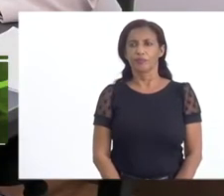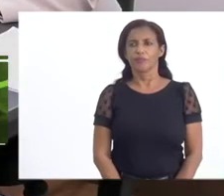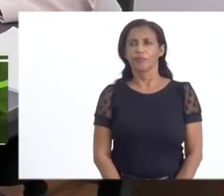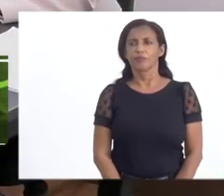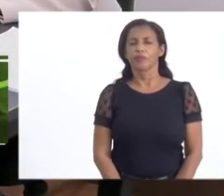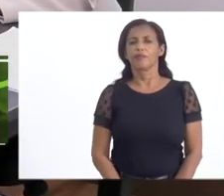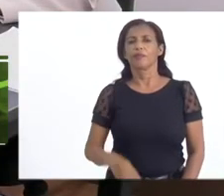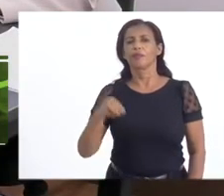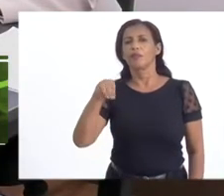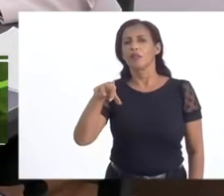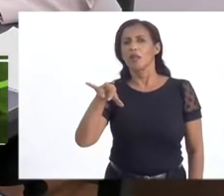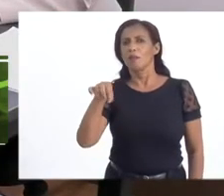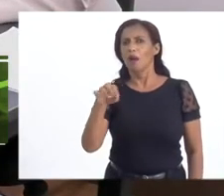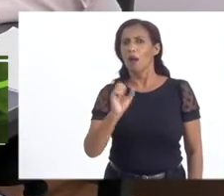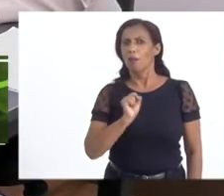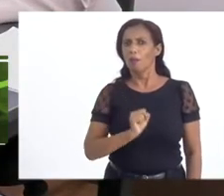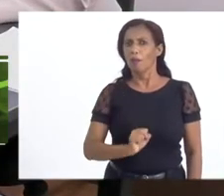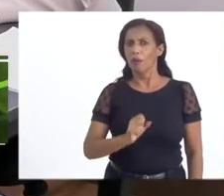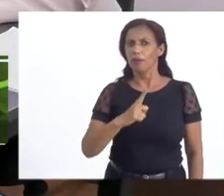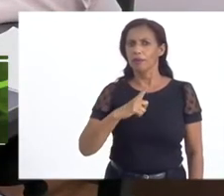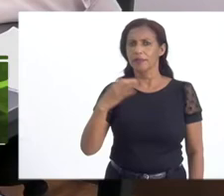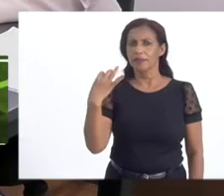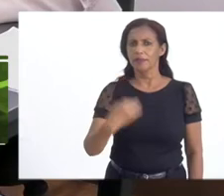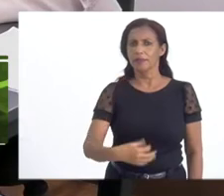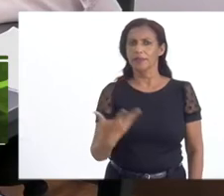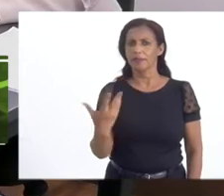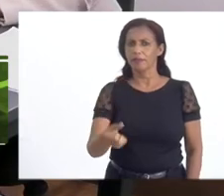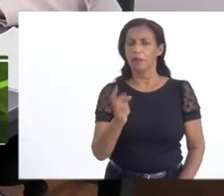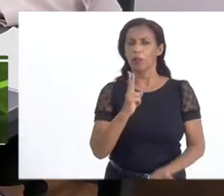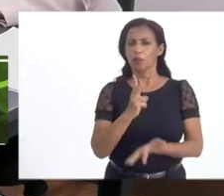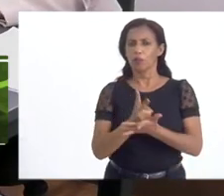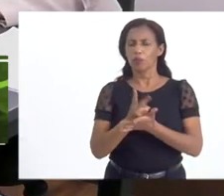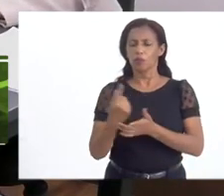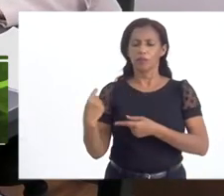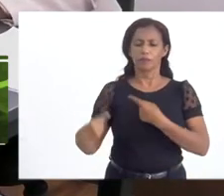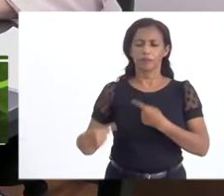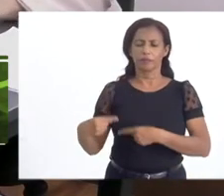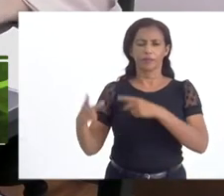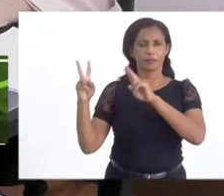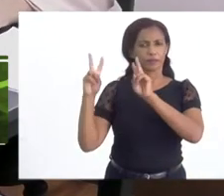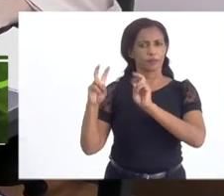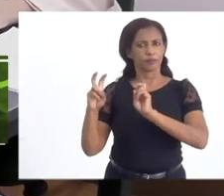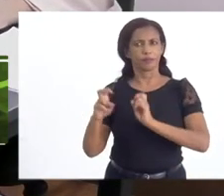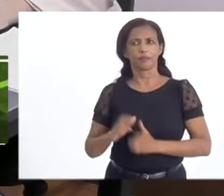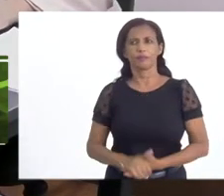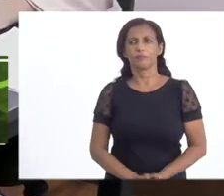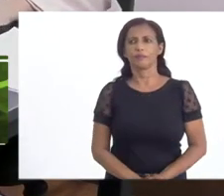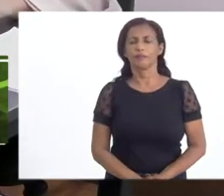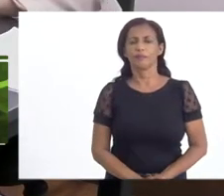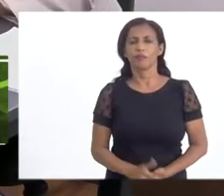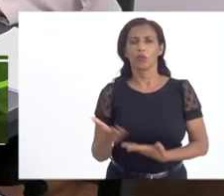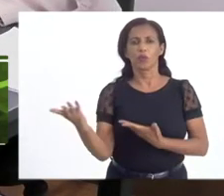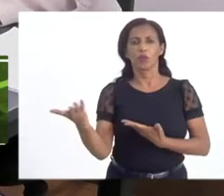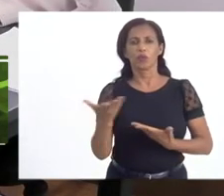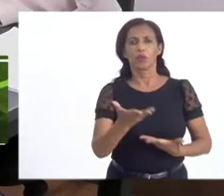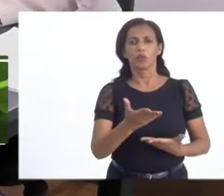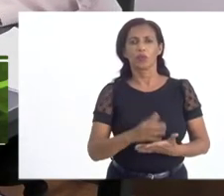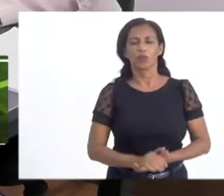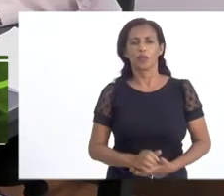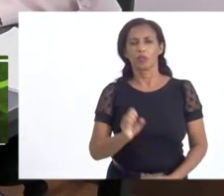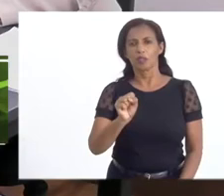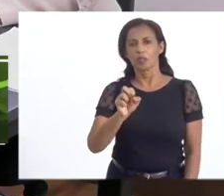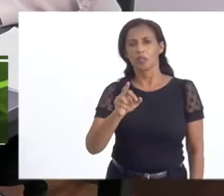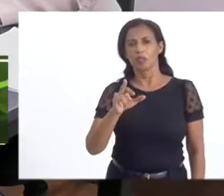Marcos Galvão, pode ter certeza que vamos continuar debatendo sobre esse assunto, tá ok? Eu queria passar a palavra agora ao senhor